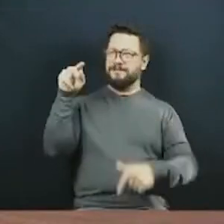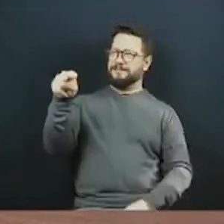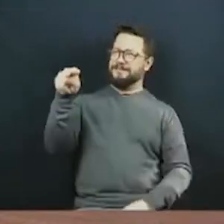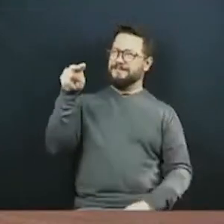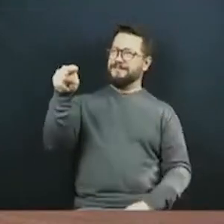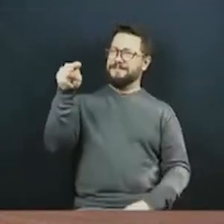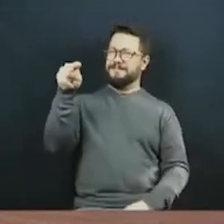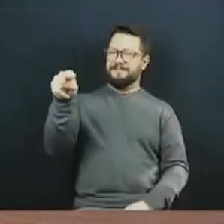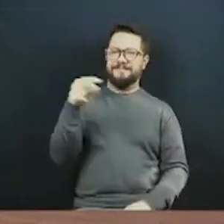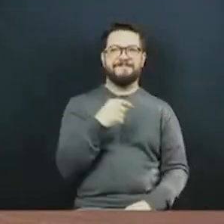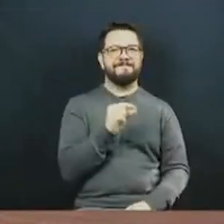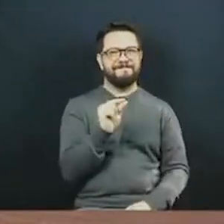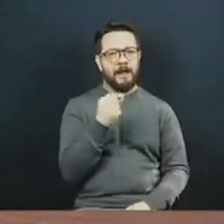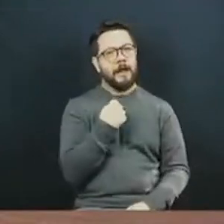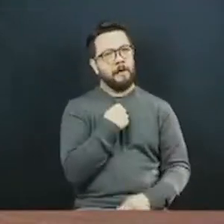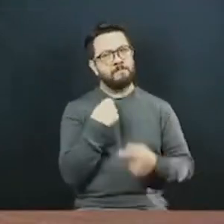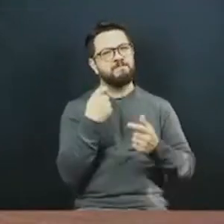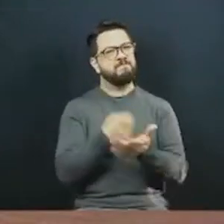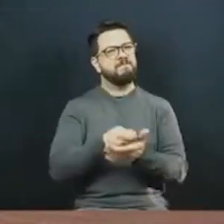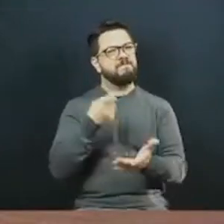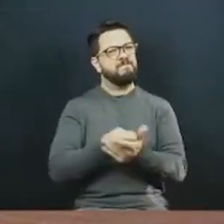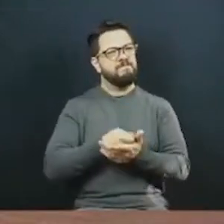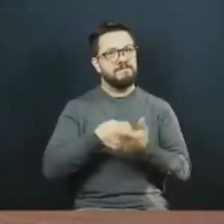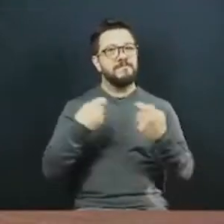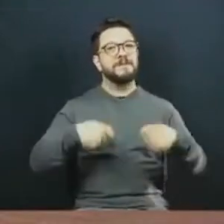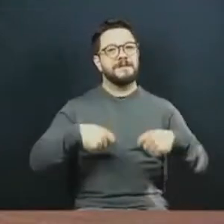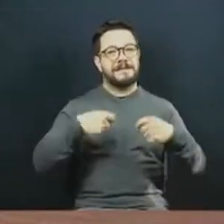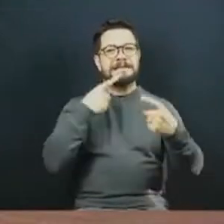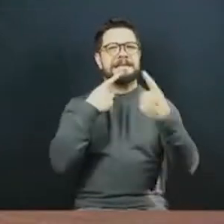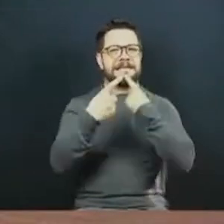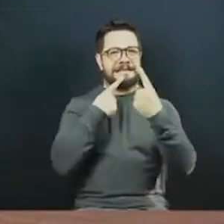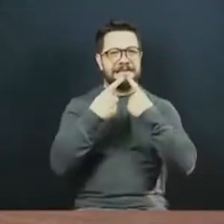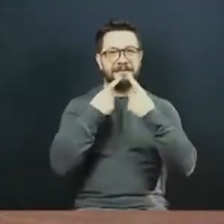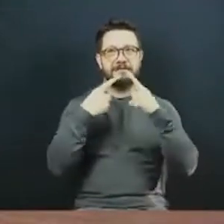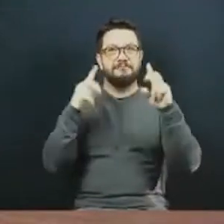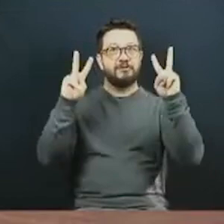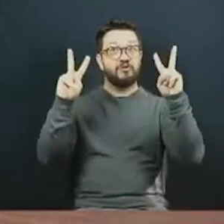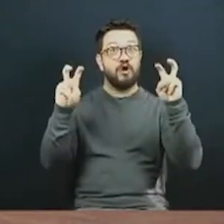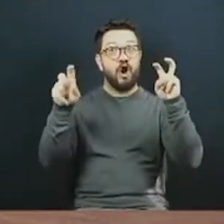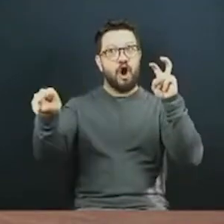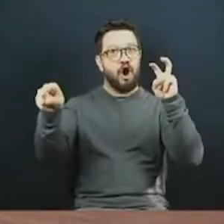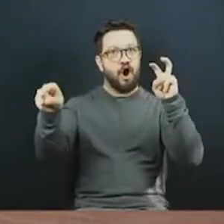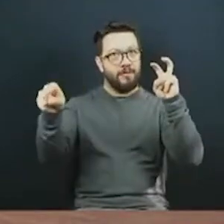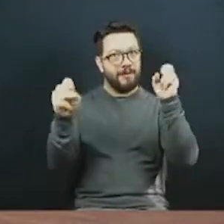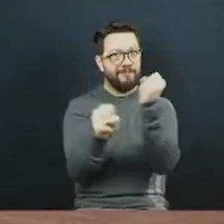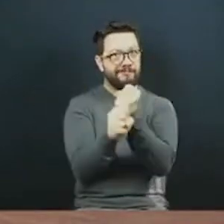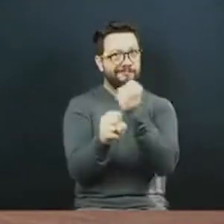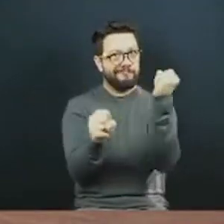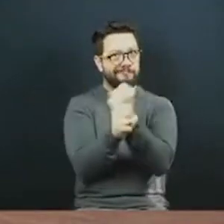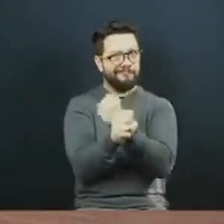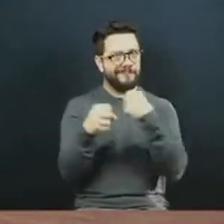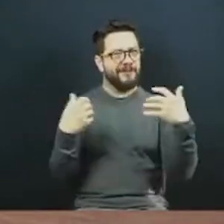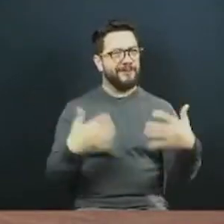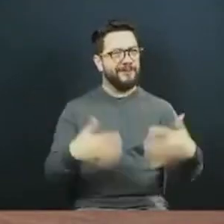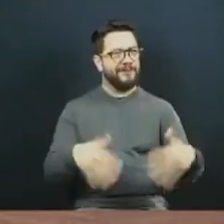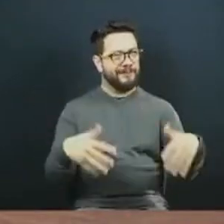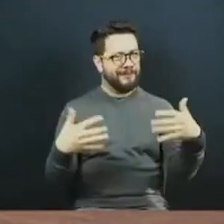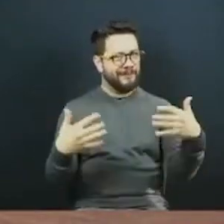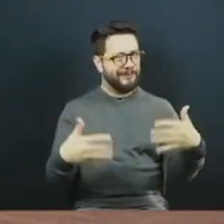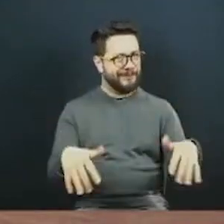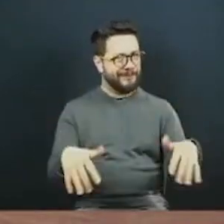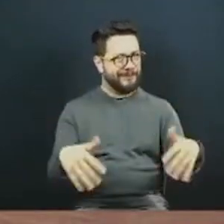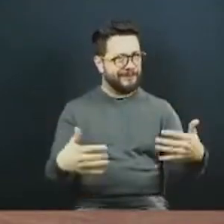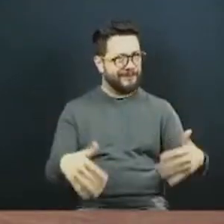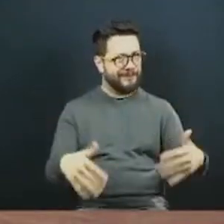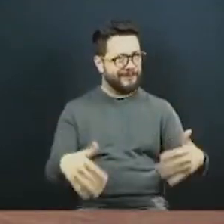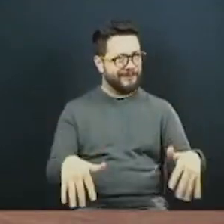gente escuta as demandas da população em relação a essa obra, que já dura, né, vereador Tito Zeglin,